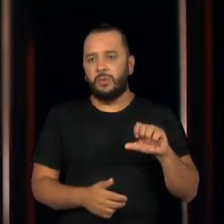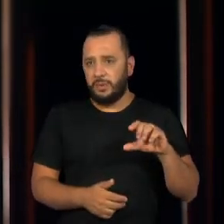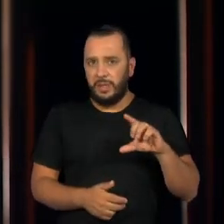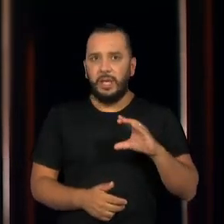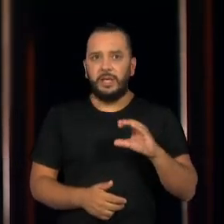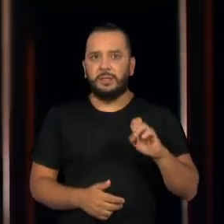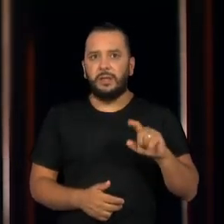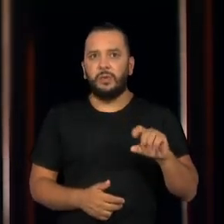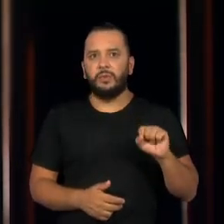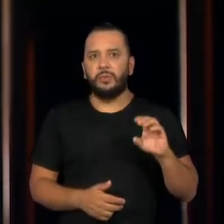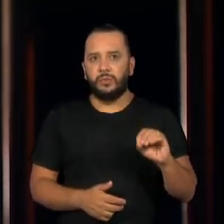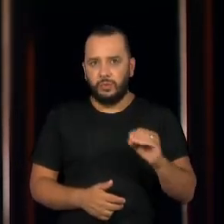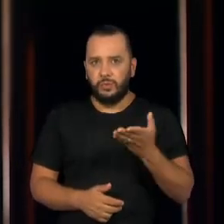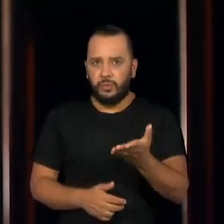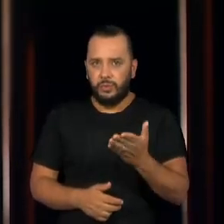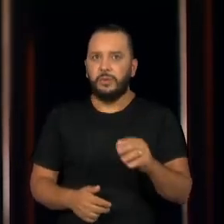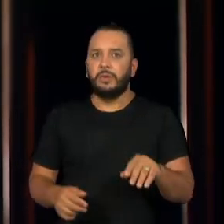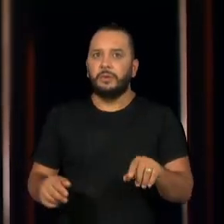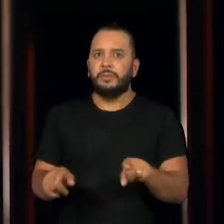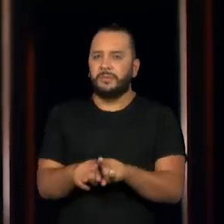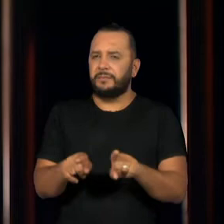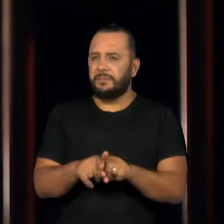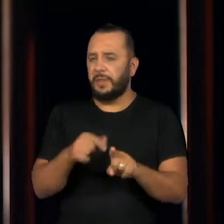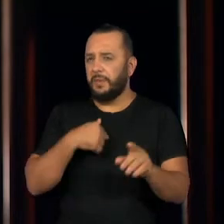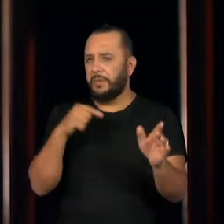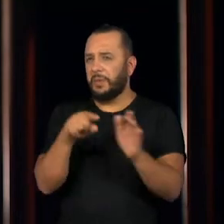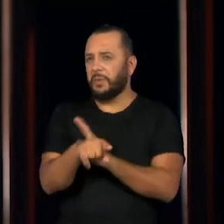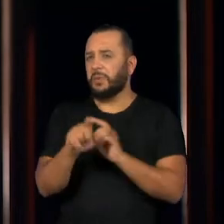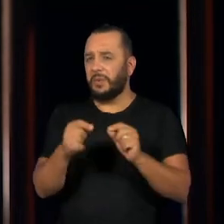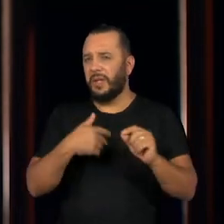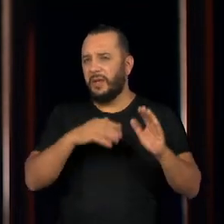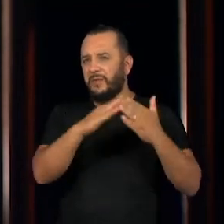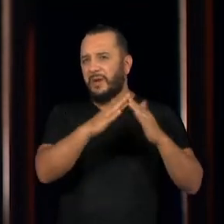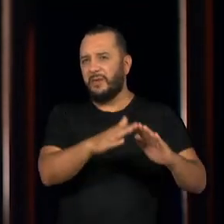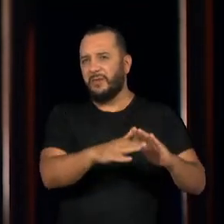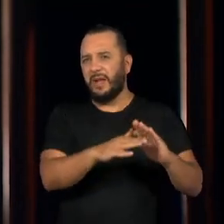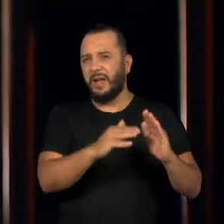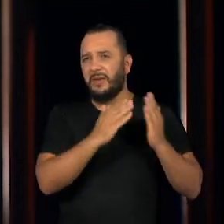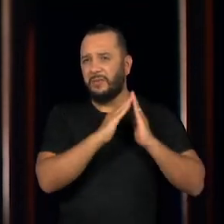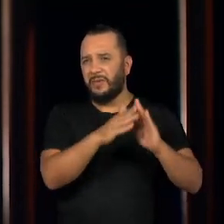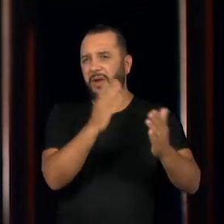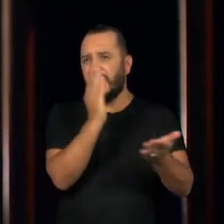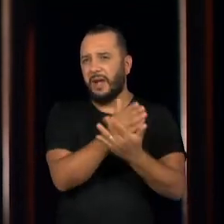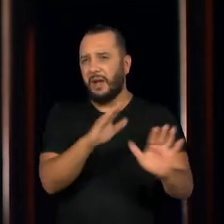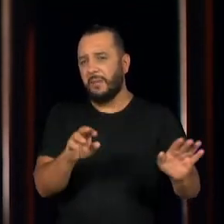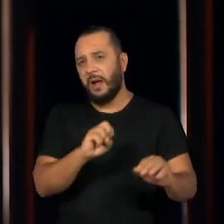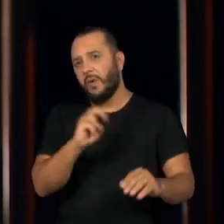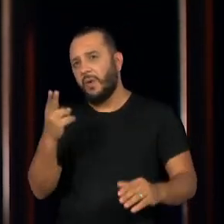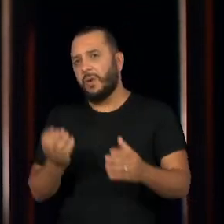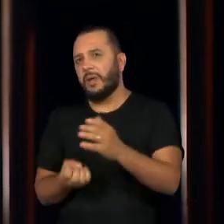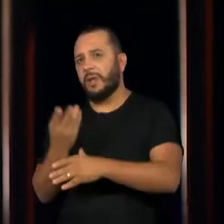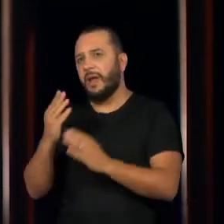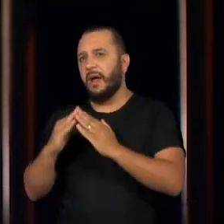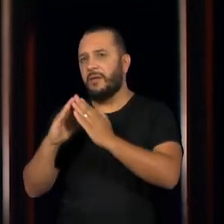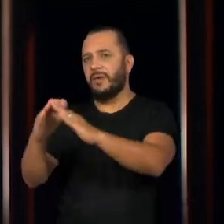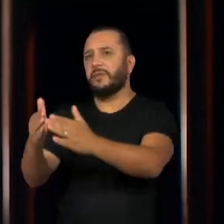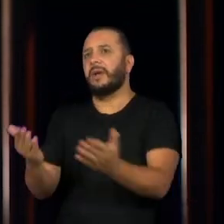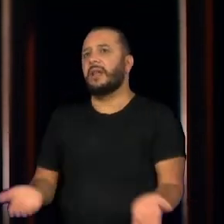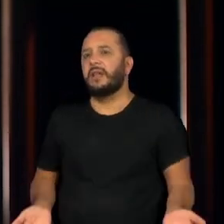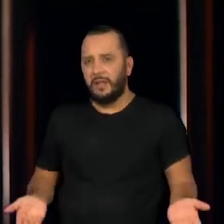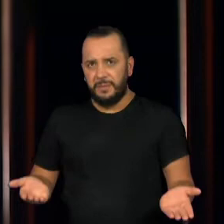segue com receio desfavelizar ou re favelizar Ele pergunta